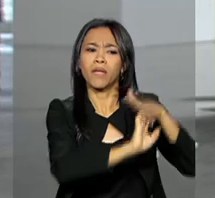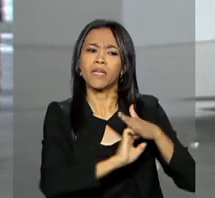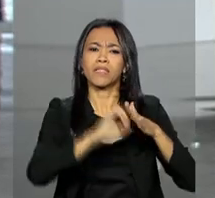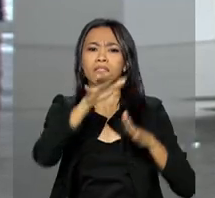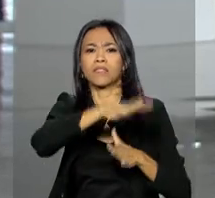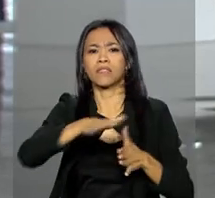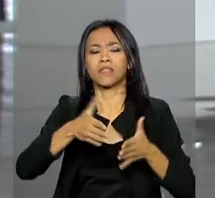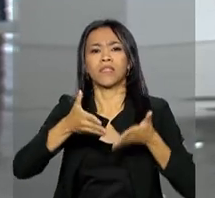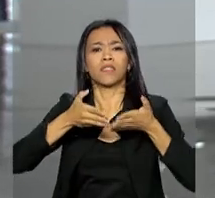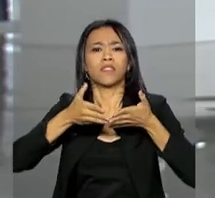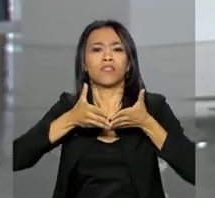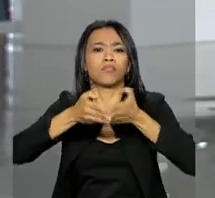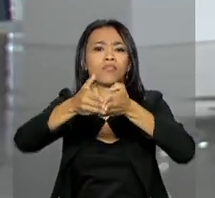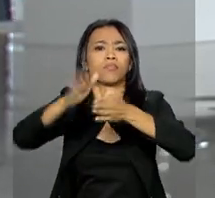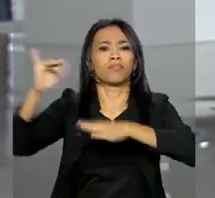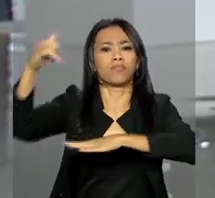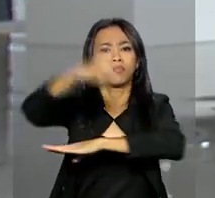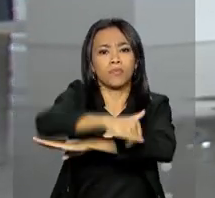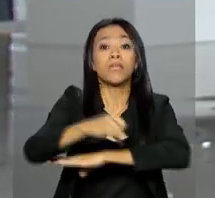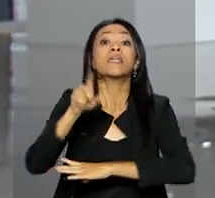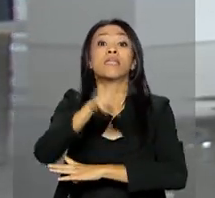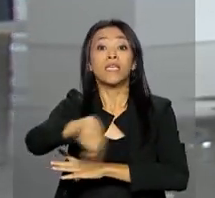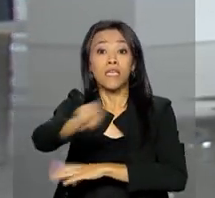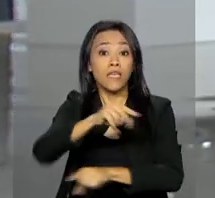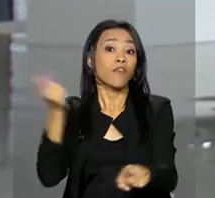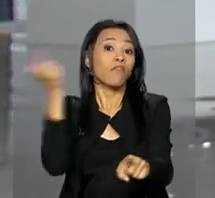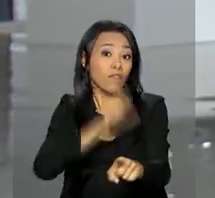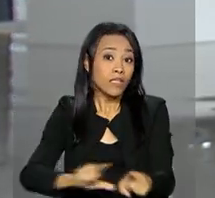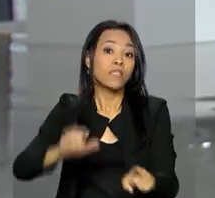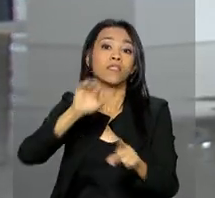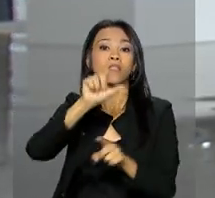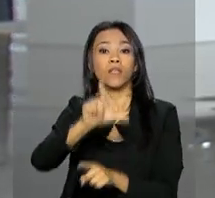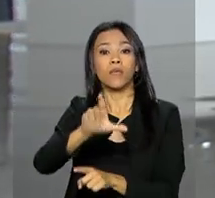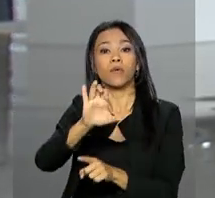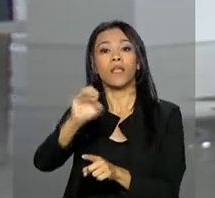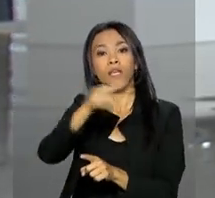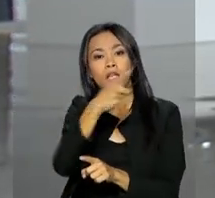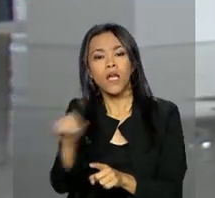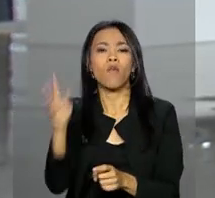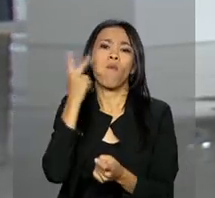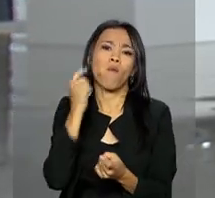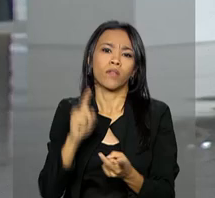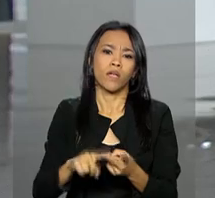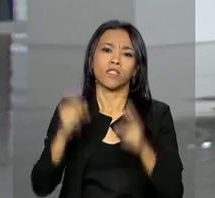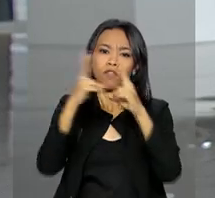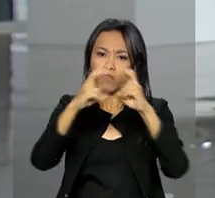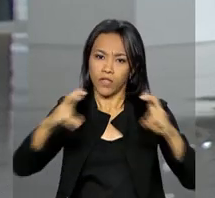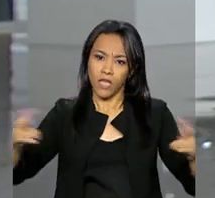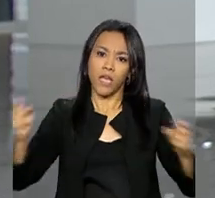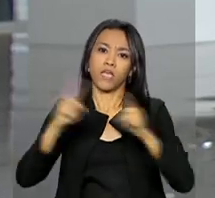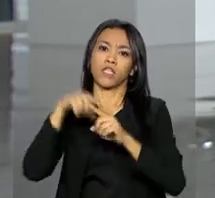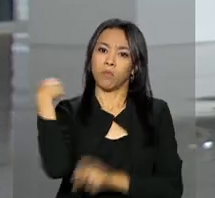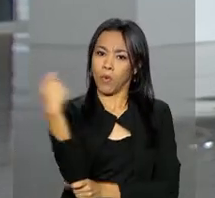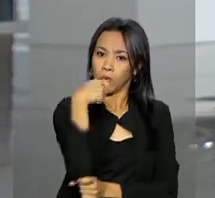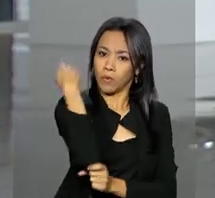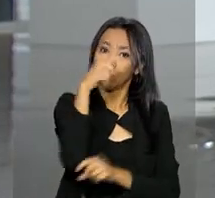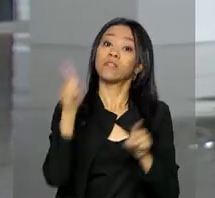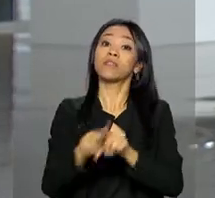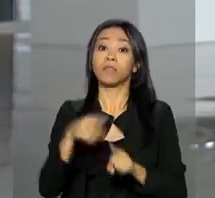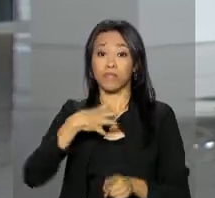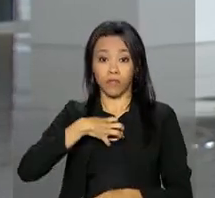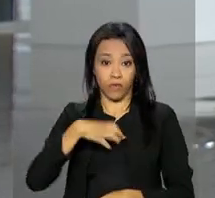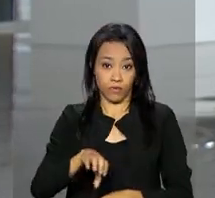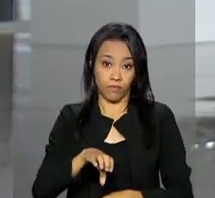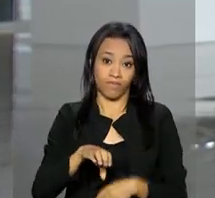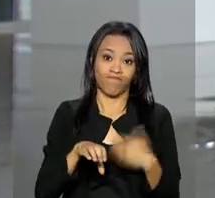aeroportuárias vencedoras do leilão de concessão dos aeroportos de Fortaleza Florianópolis Porto Alegre e salvador